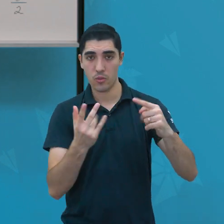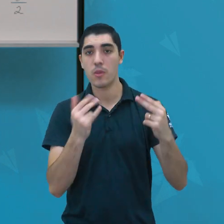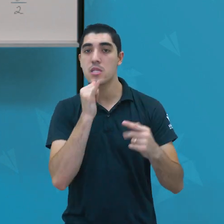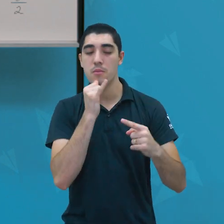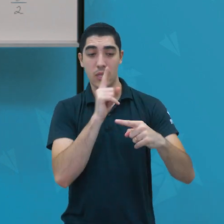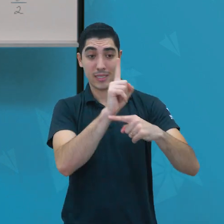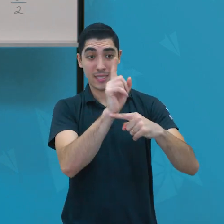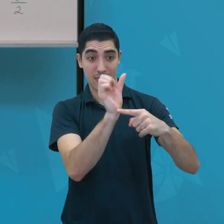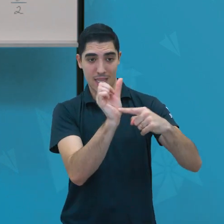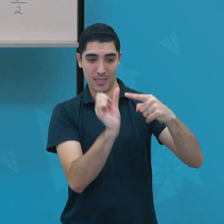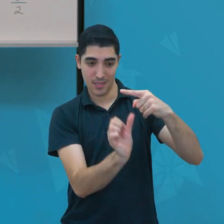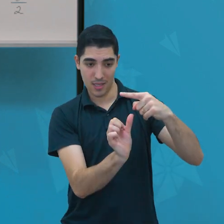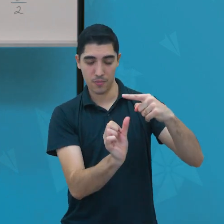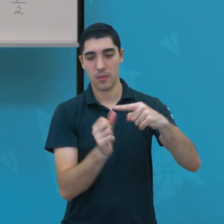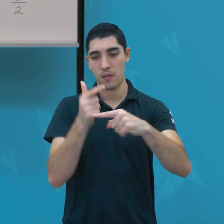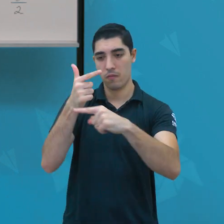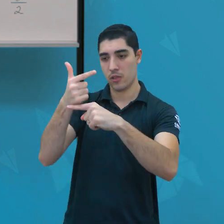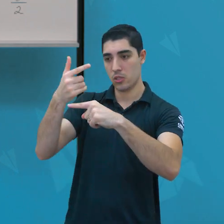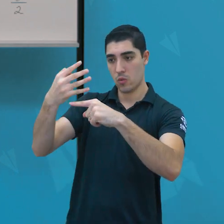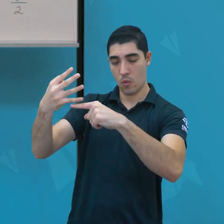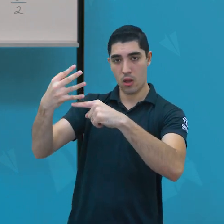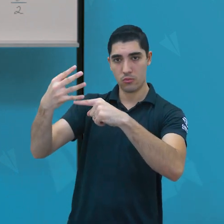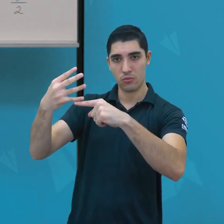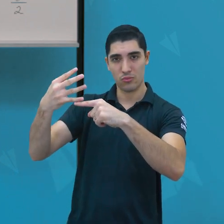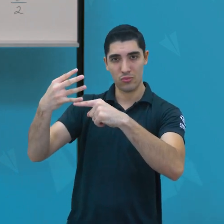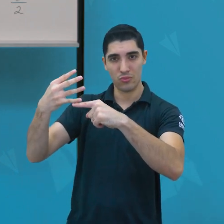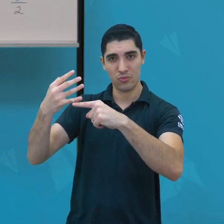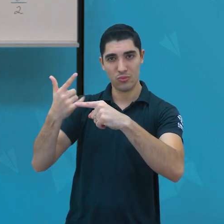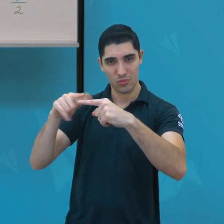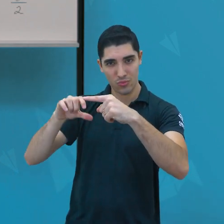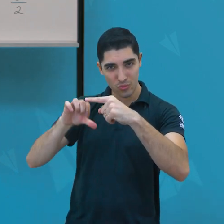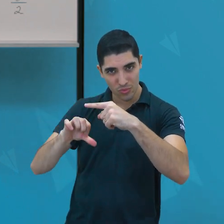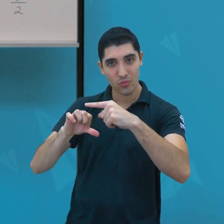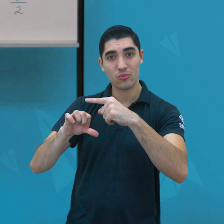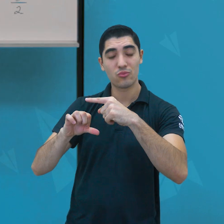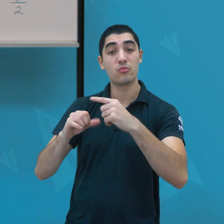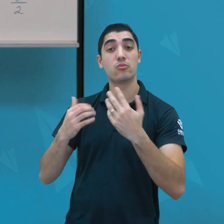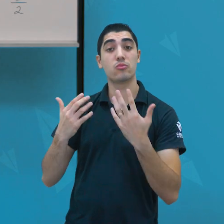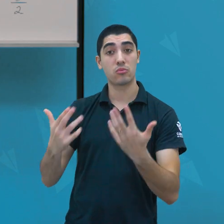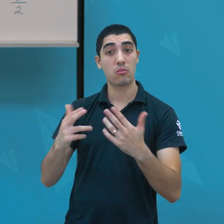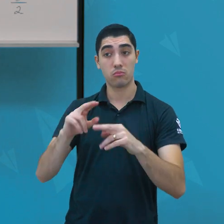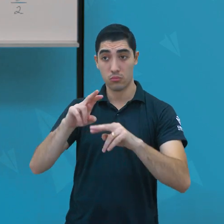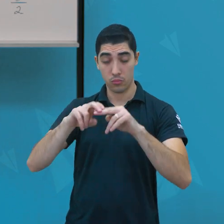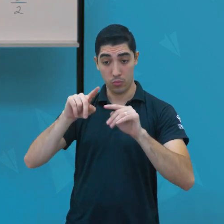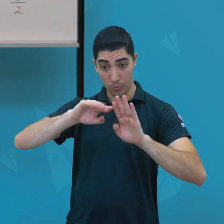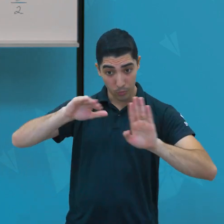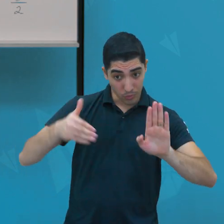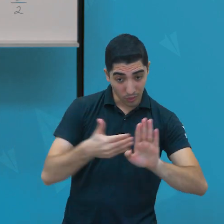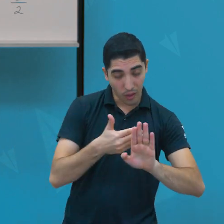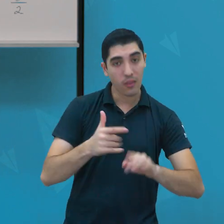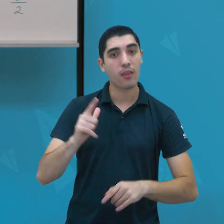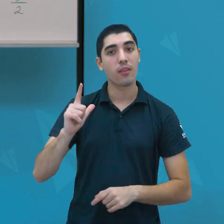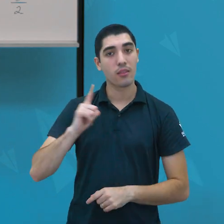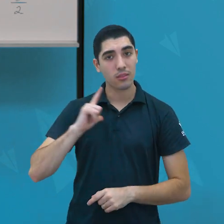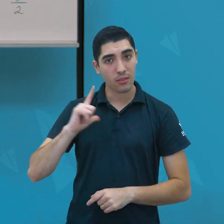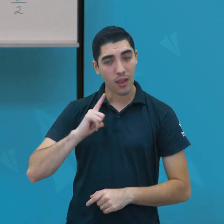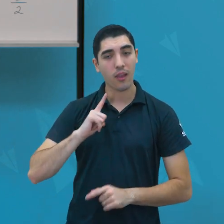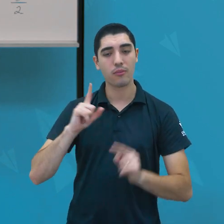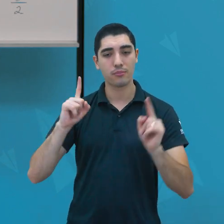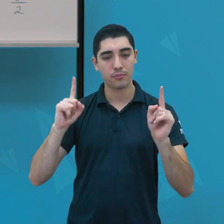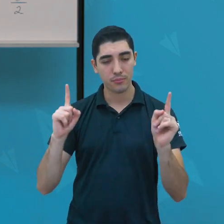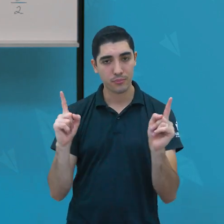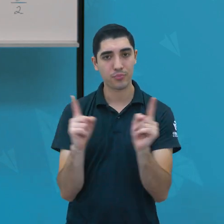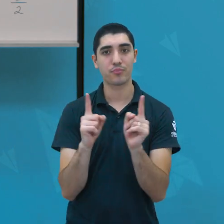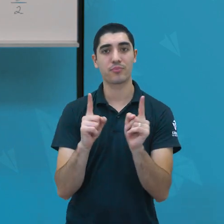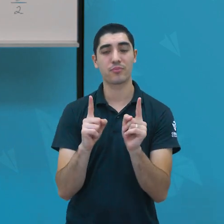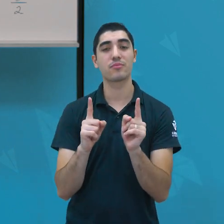exemplos aqui. 16 sextos e 24 nonos, por trás dessas duas frações aqui,